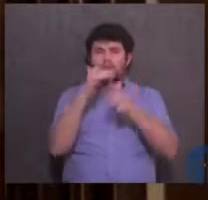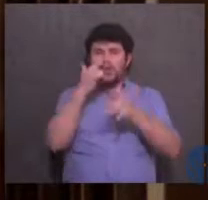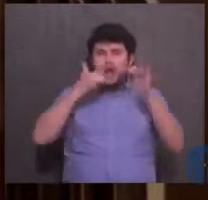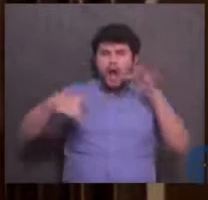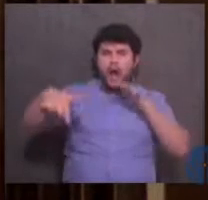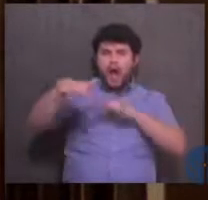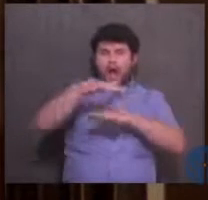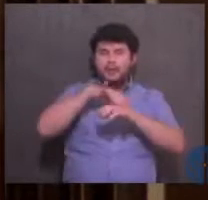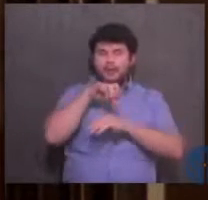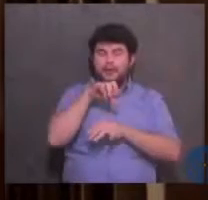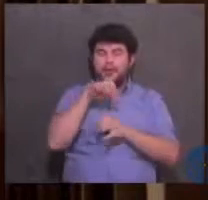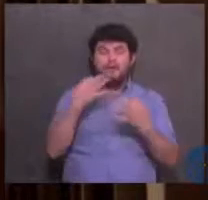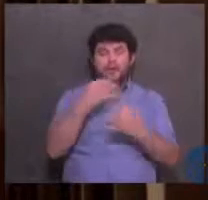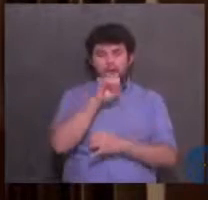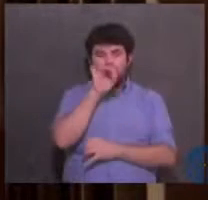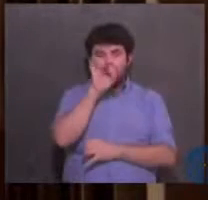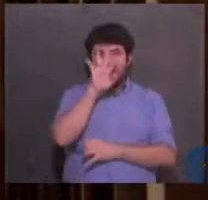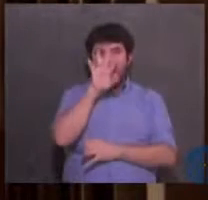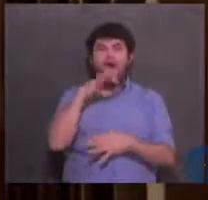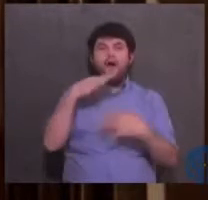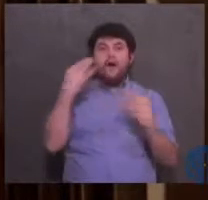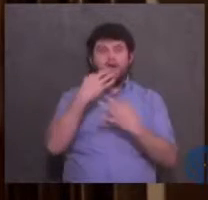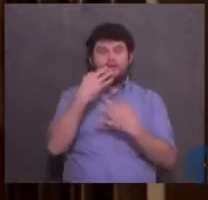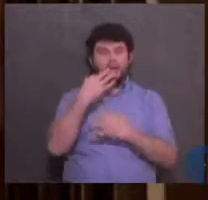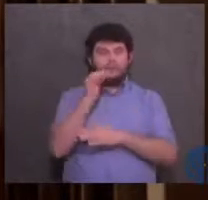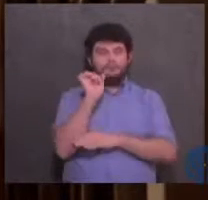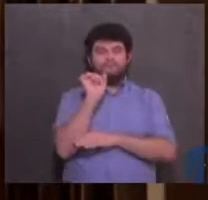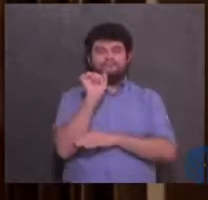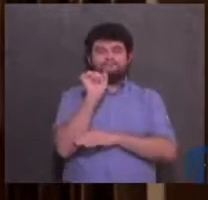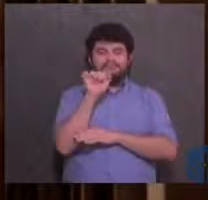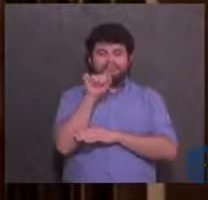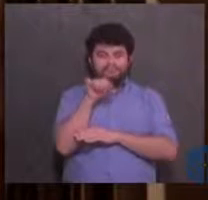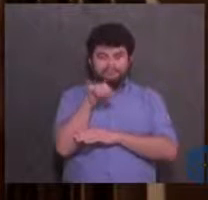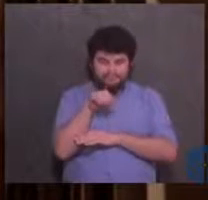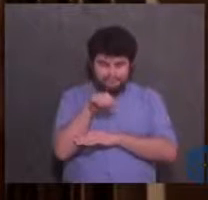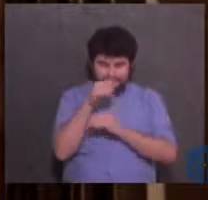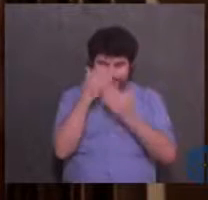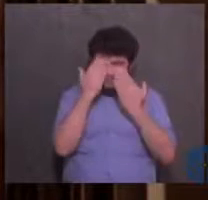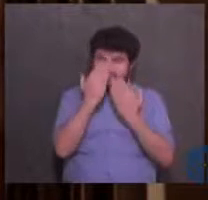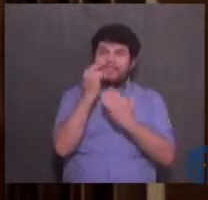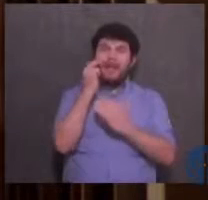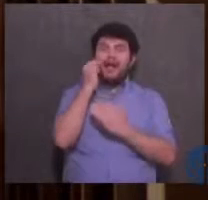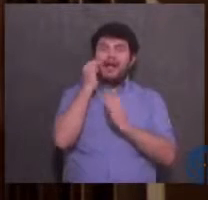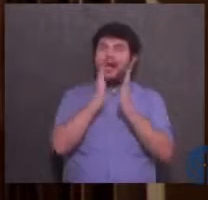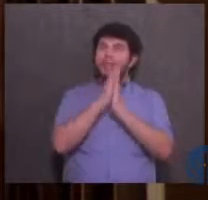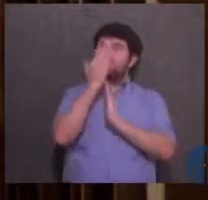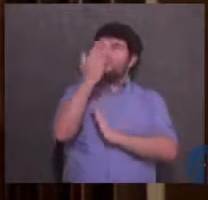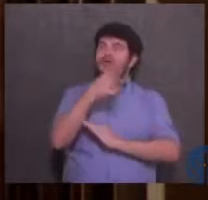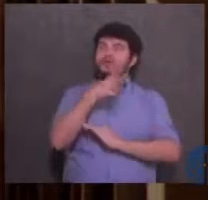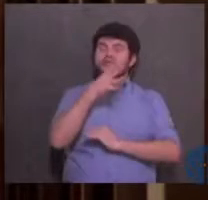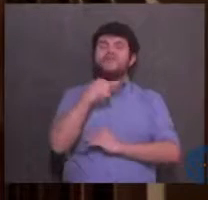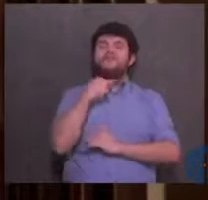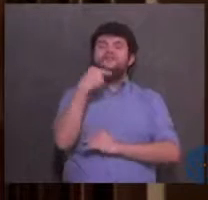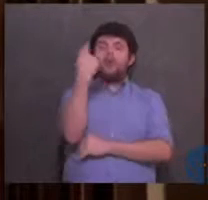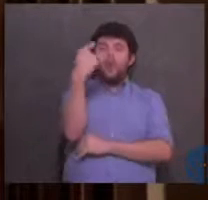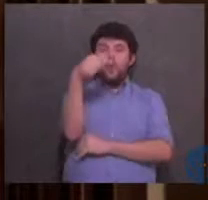ficou maravilhado e, inclinando-se em adoração a Deus, disseram numa só voz: